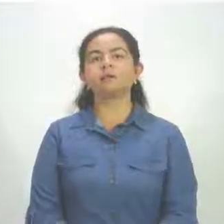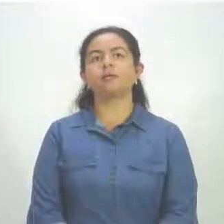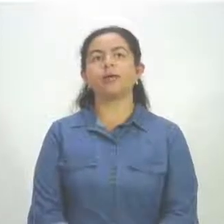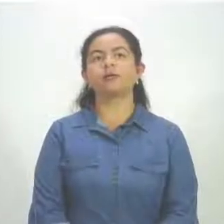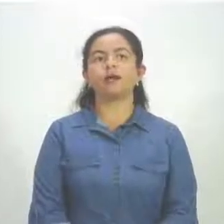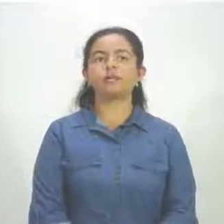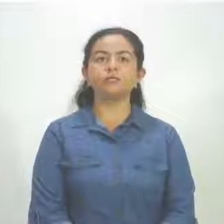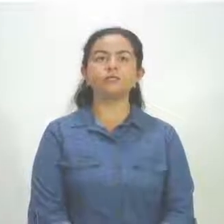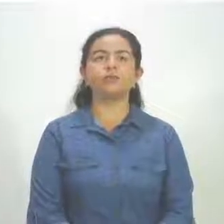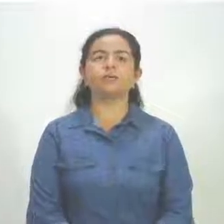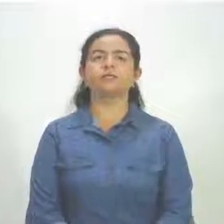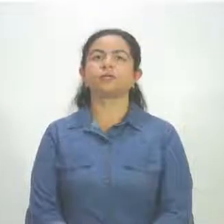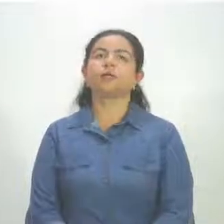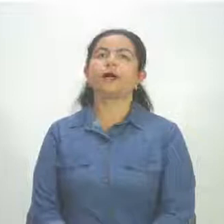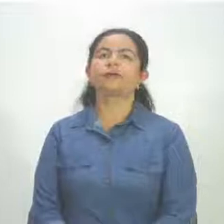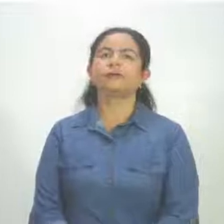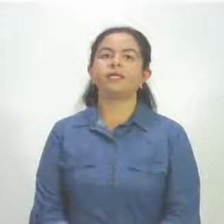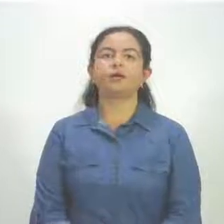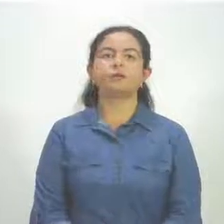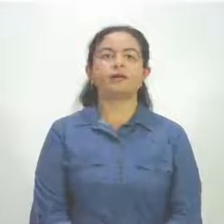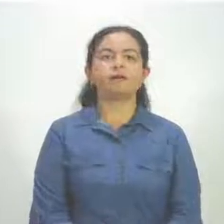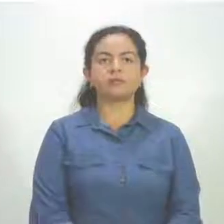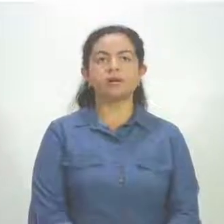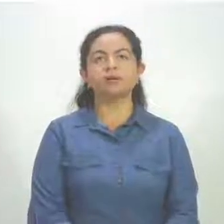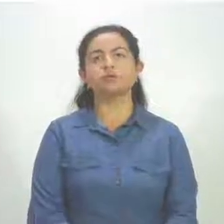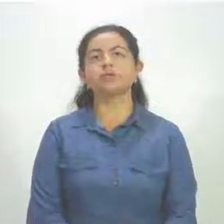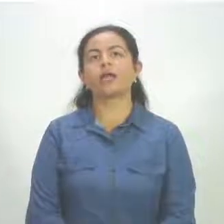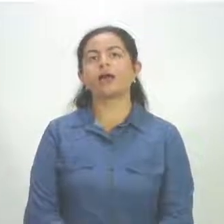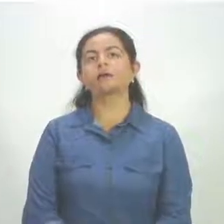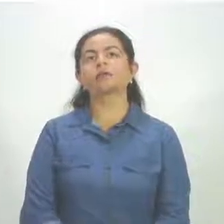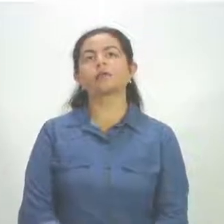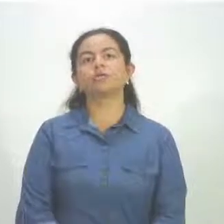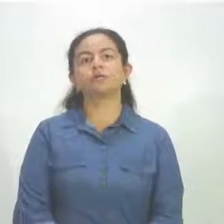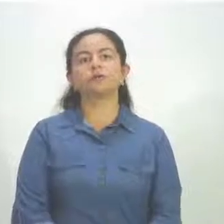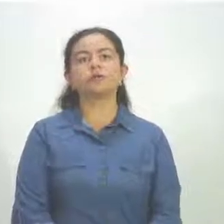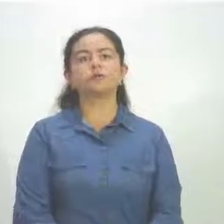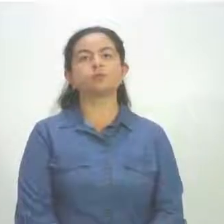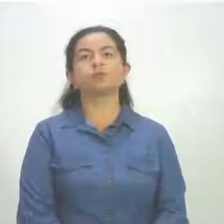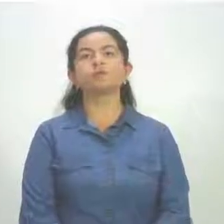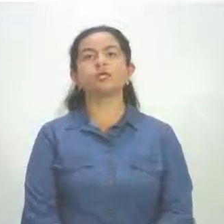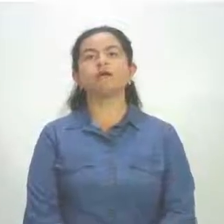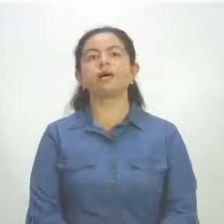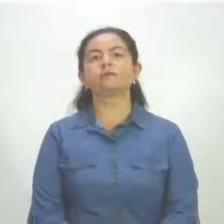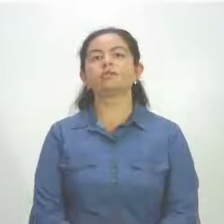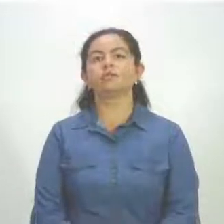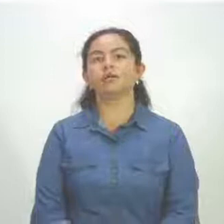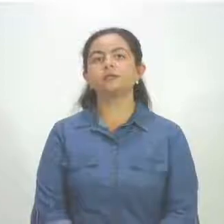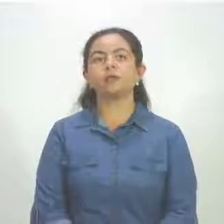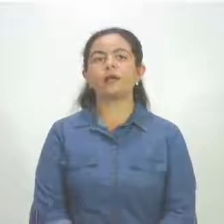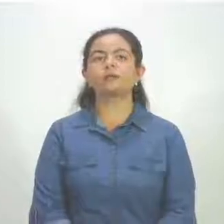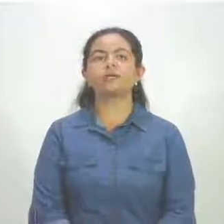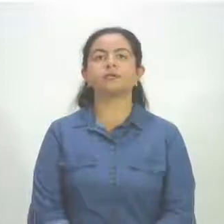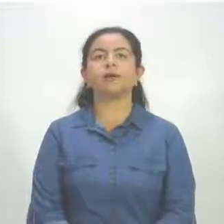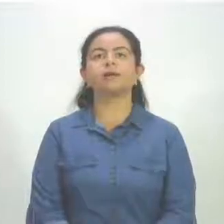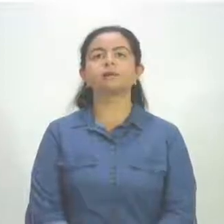baixo desempenho em várias disciplinas. Através da observação e dos relatos, constatou-se que os motivos que levaram os discentes